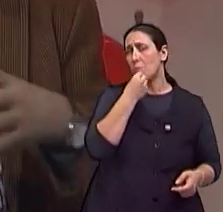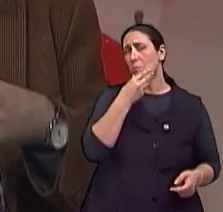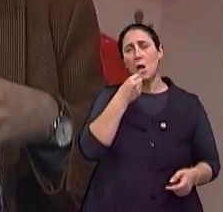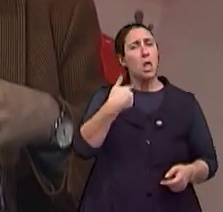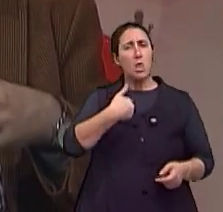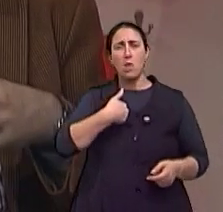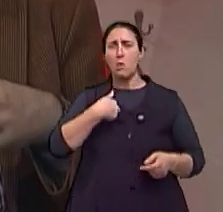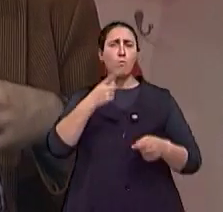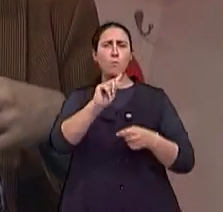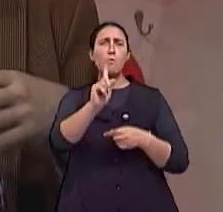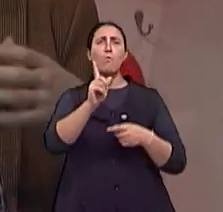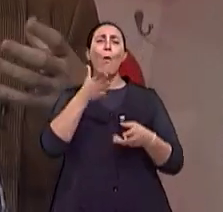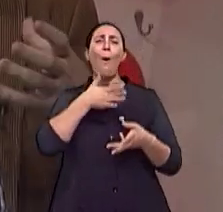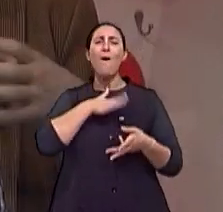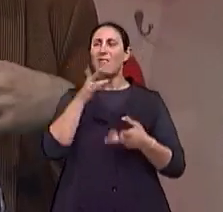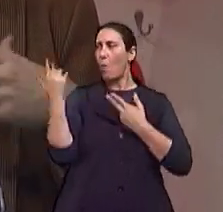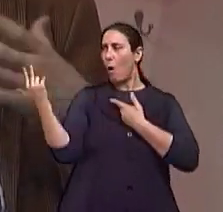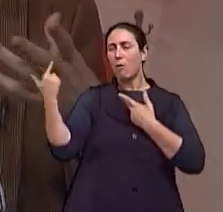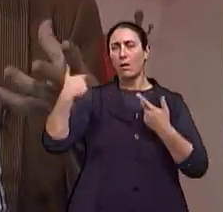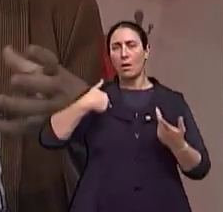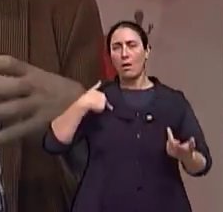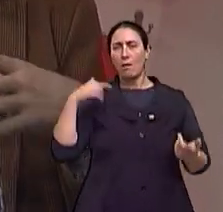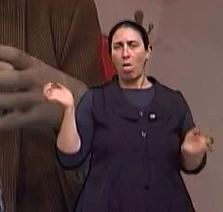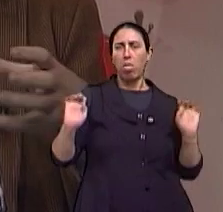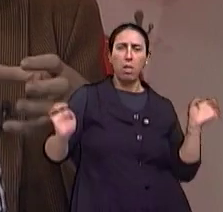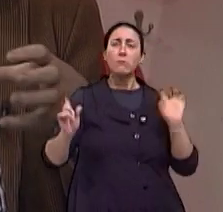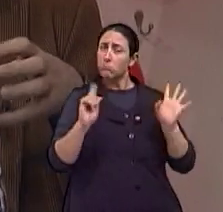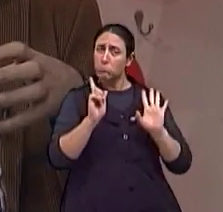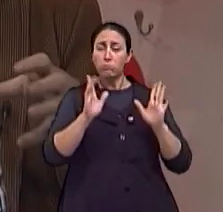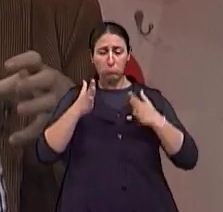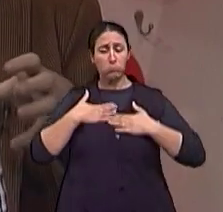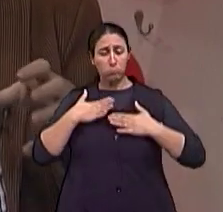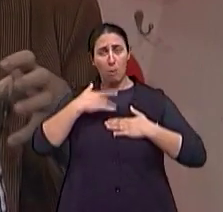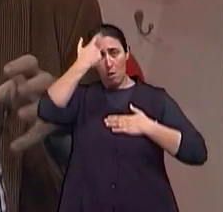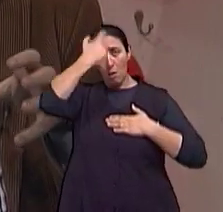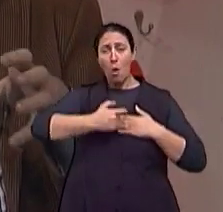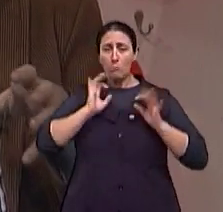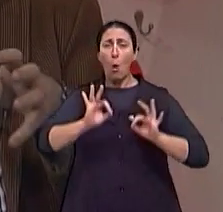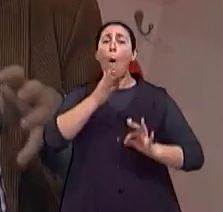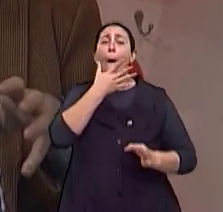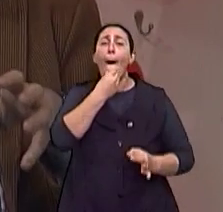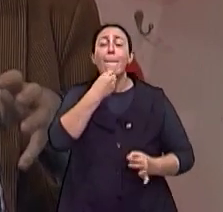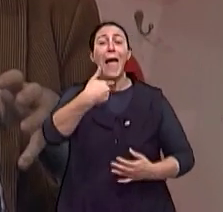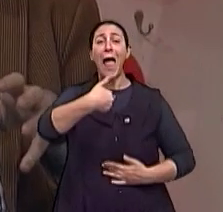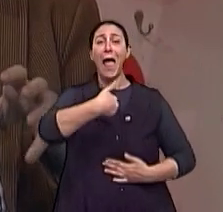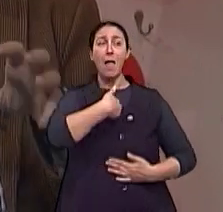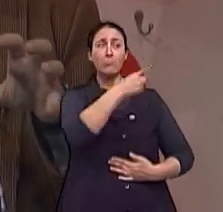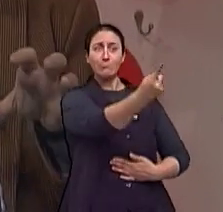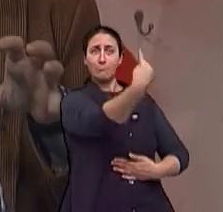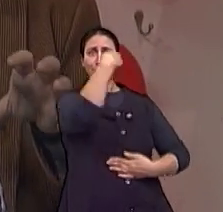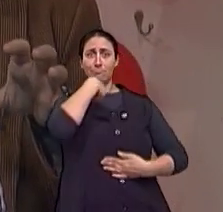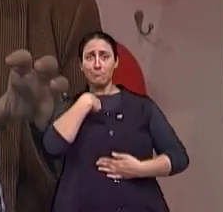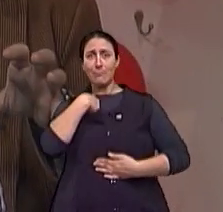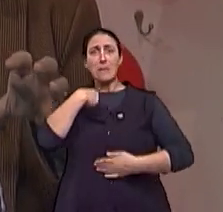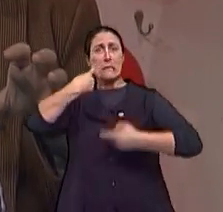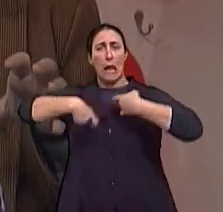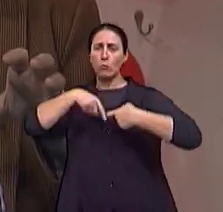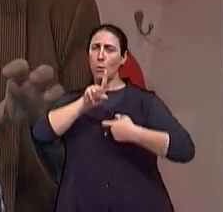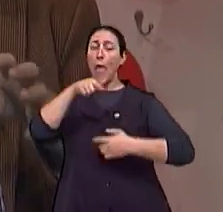anal, que podem ter relações também com mulheres. Enfim, é um grupo muito específico que